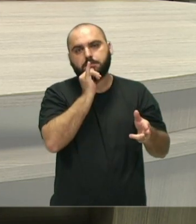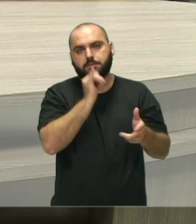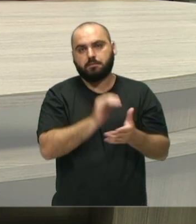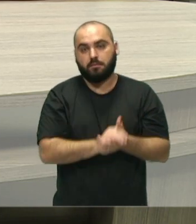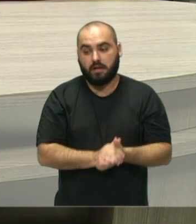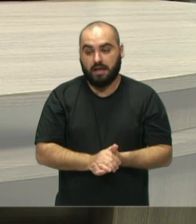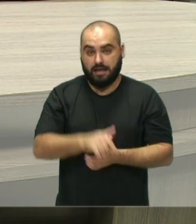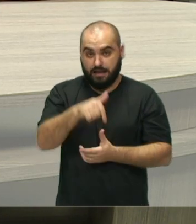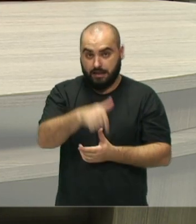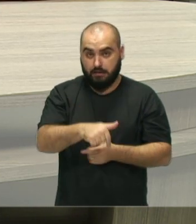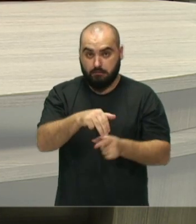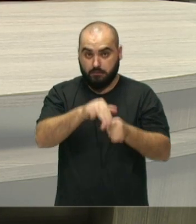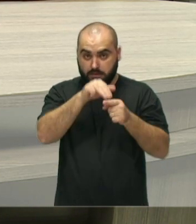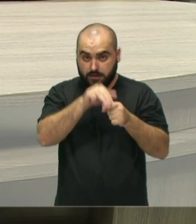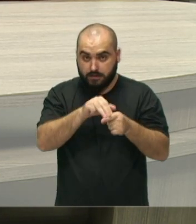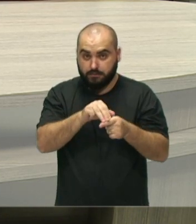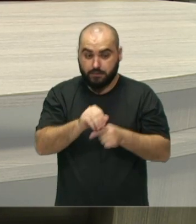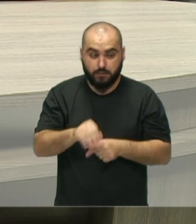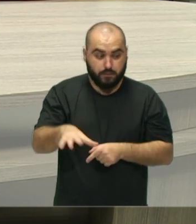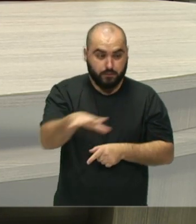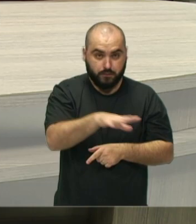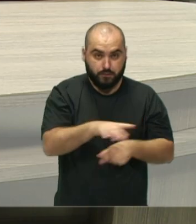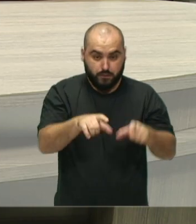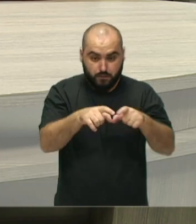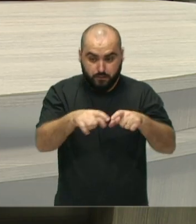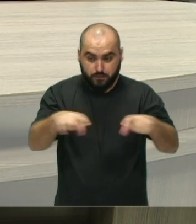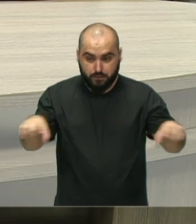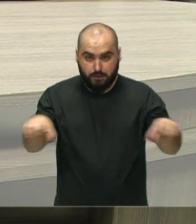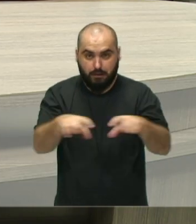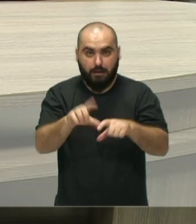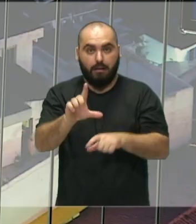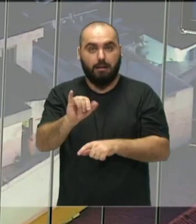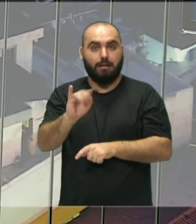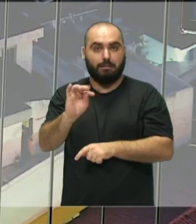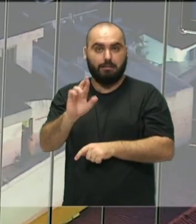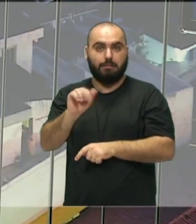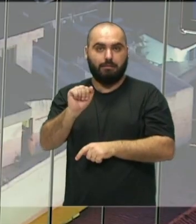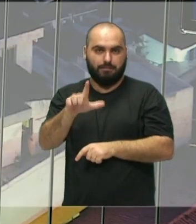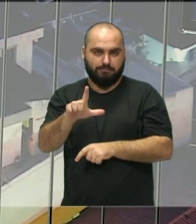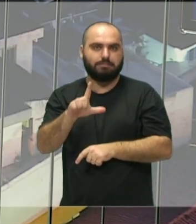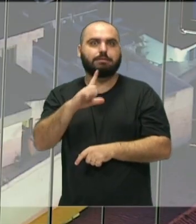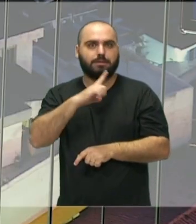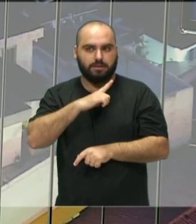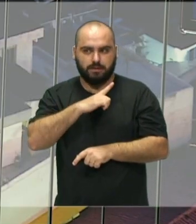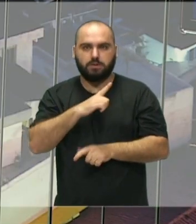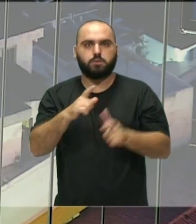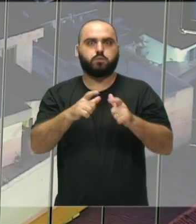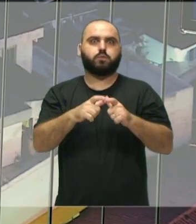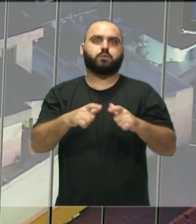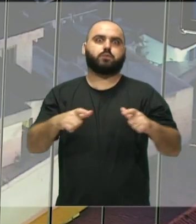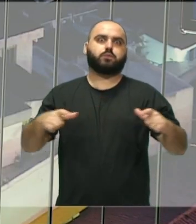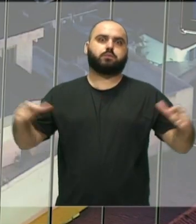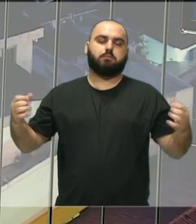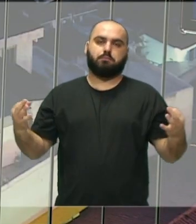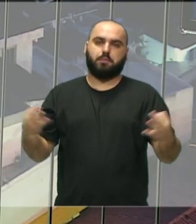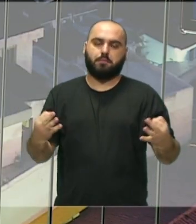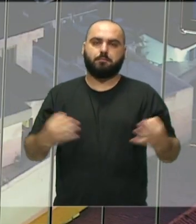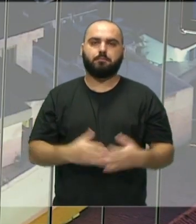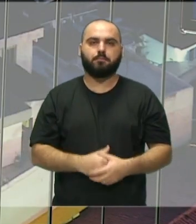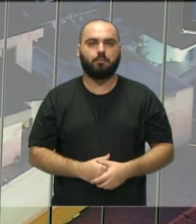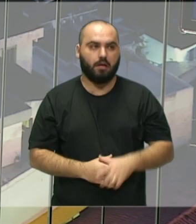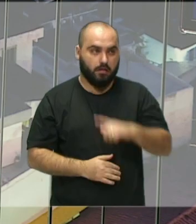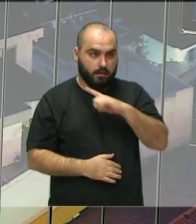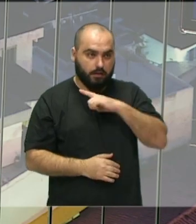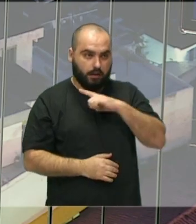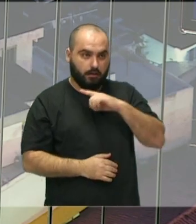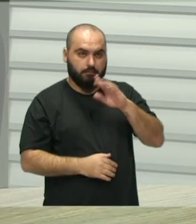maior parte dos municípios está aqui no litoral, né? E nós temos um litoral bem extenso, de colocar